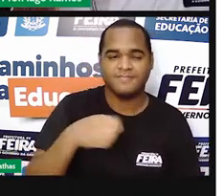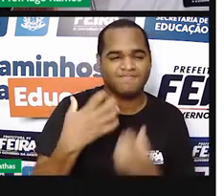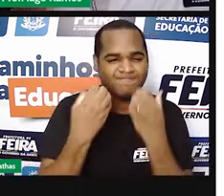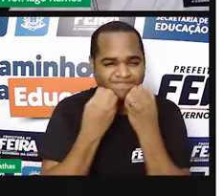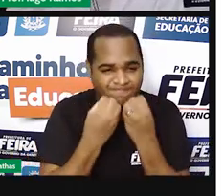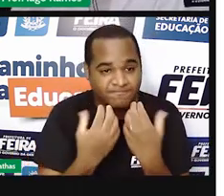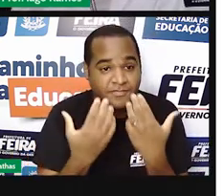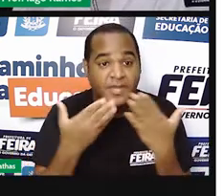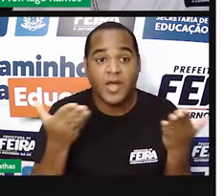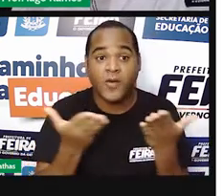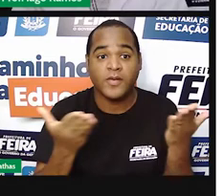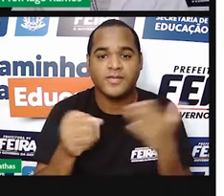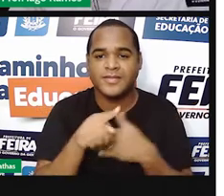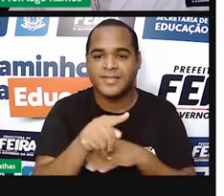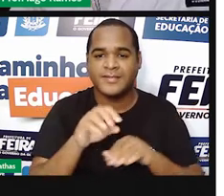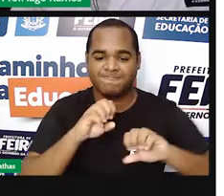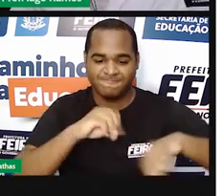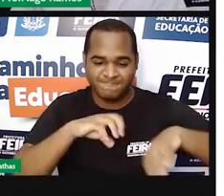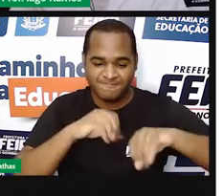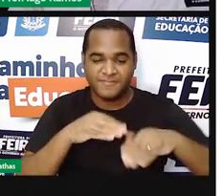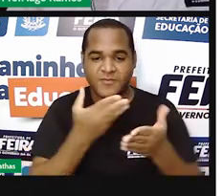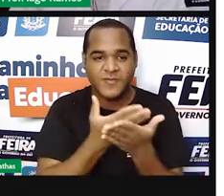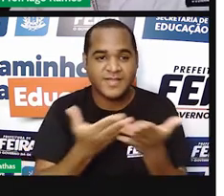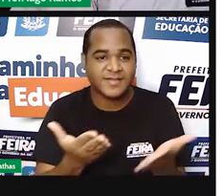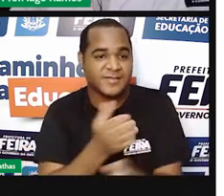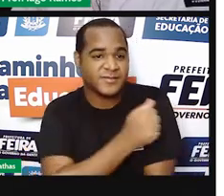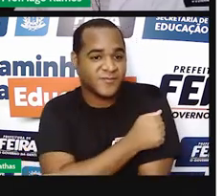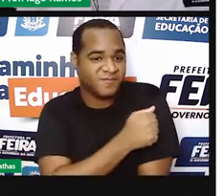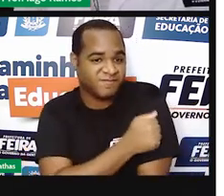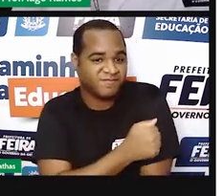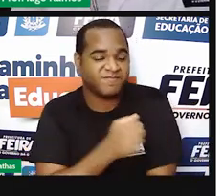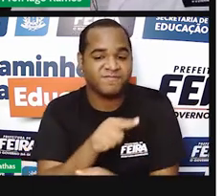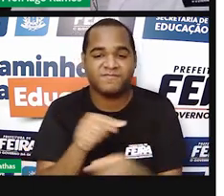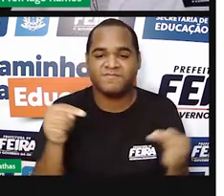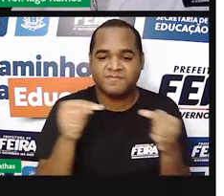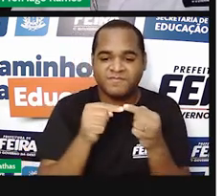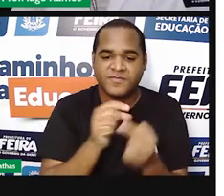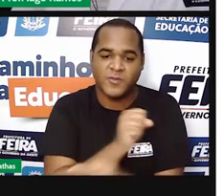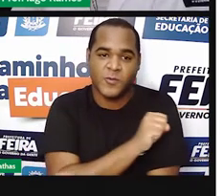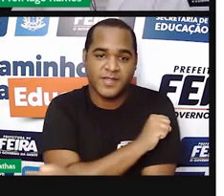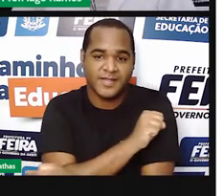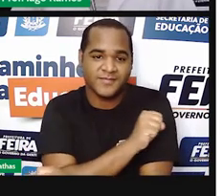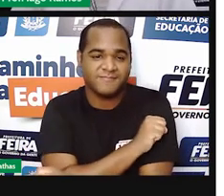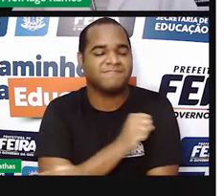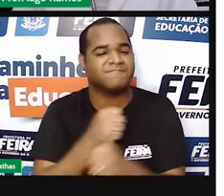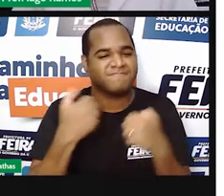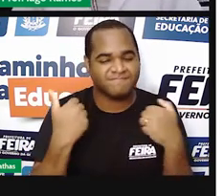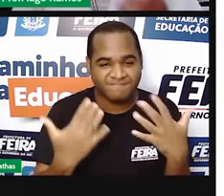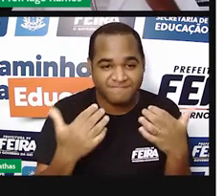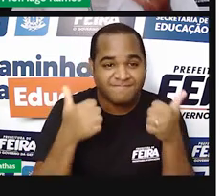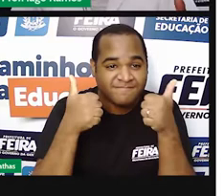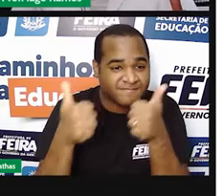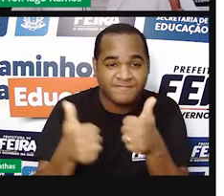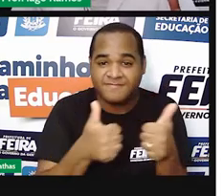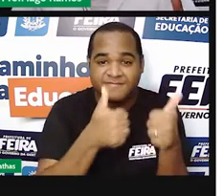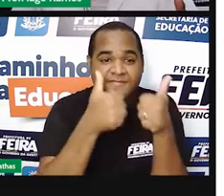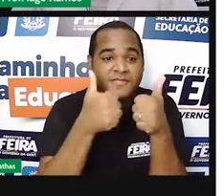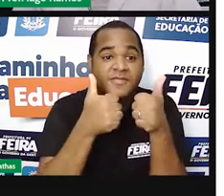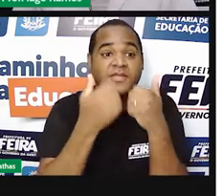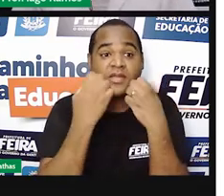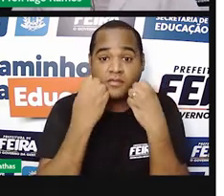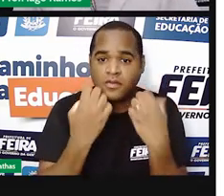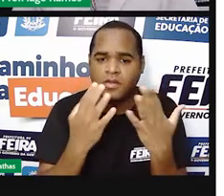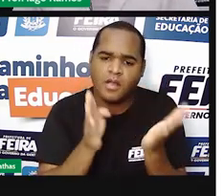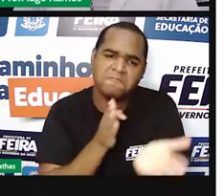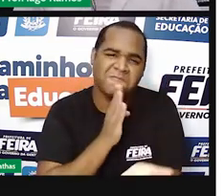aula para você querido estudante querida estudante do 8º ano belezinha você